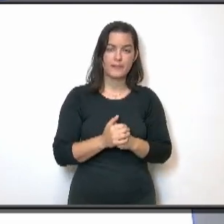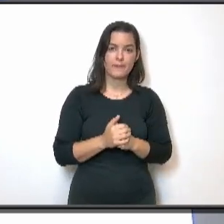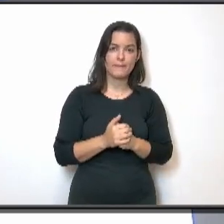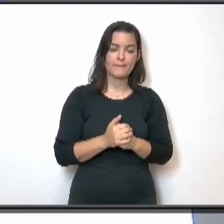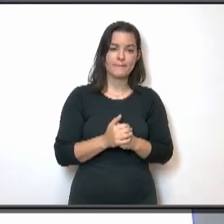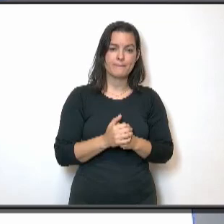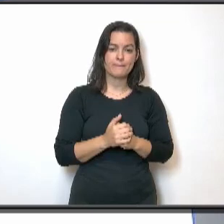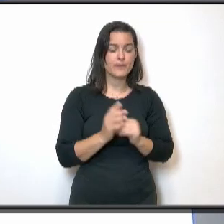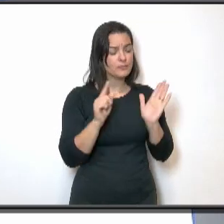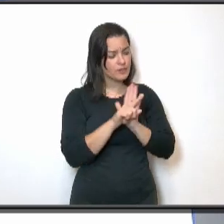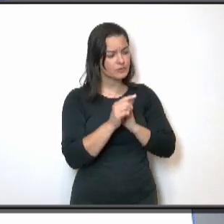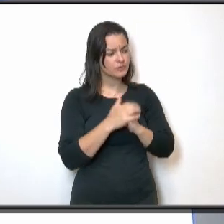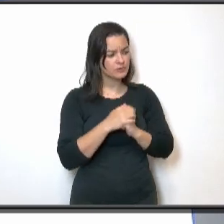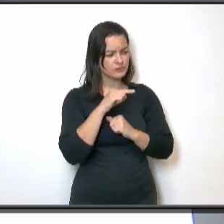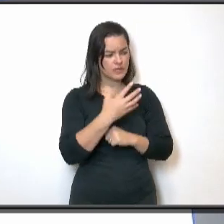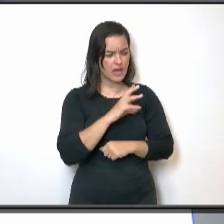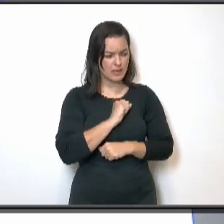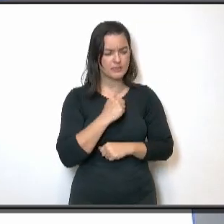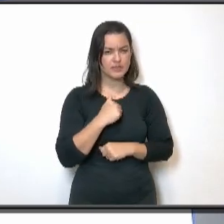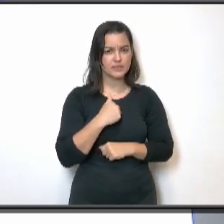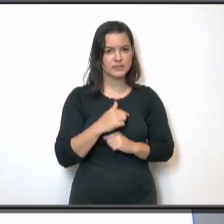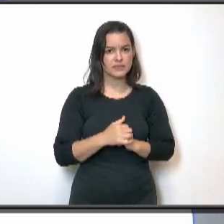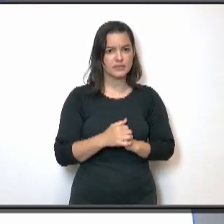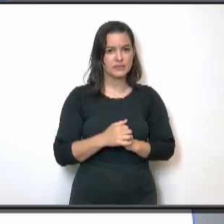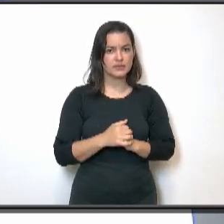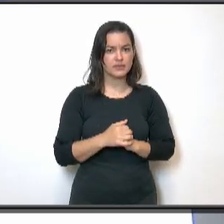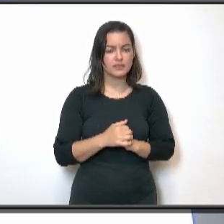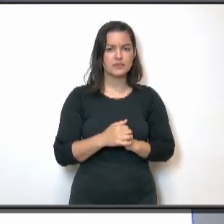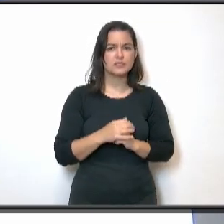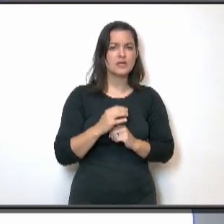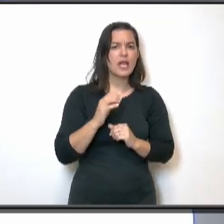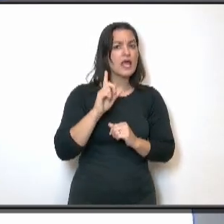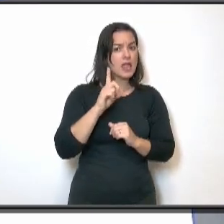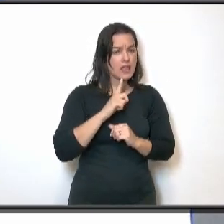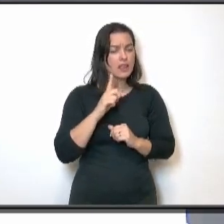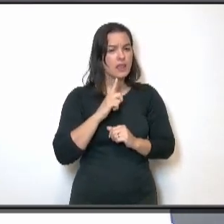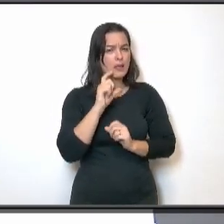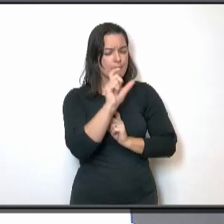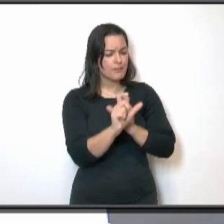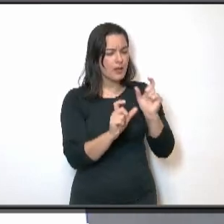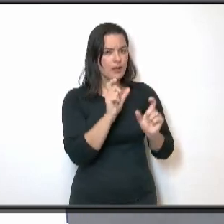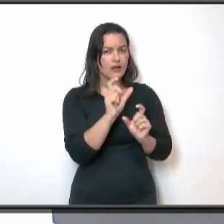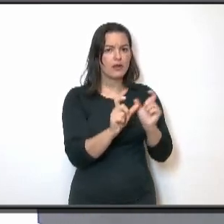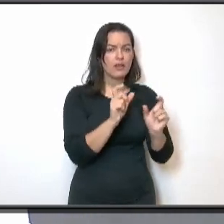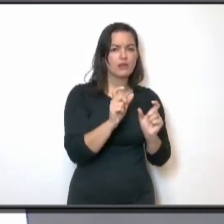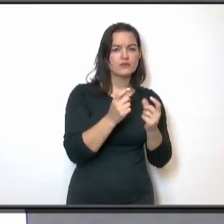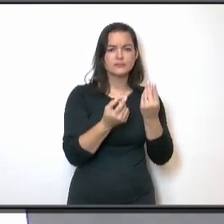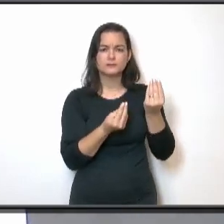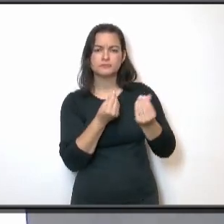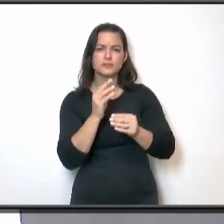E ele pergunta: Pedro, você me ama? Há aqui um jogo de palavras que alguns tentam ver algo